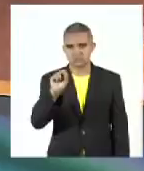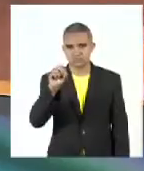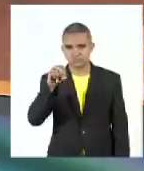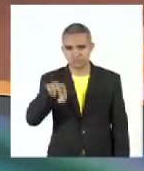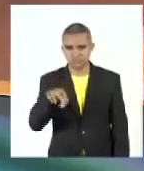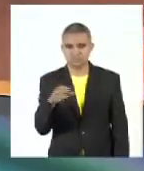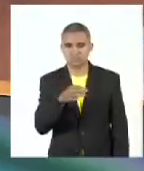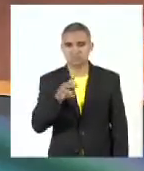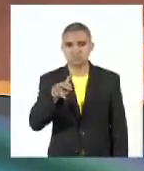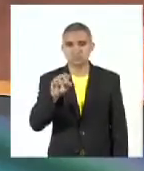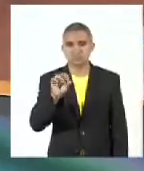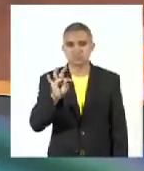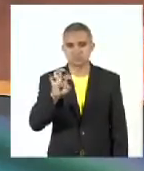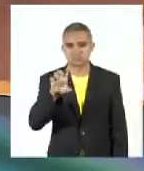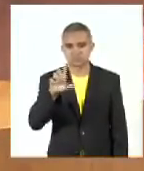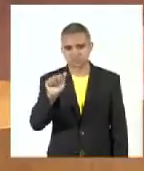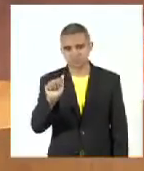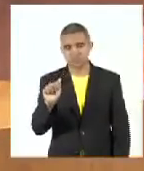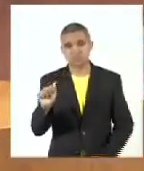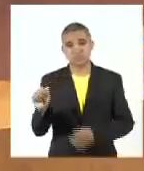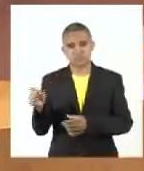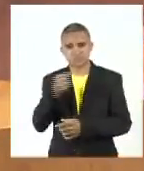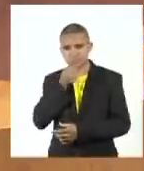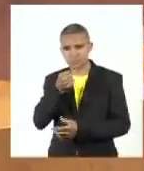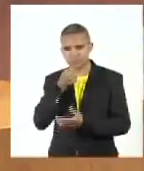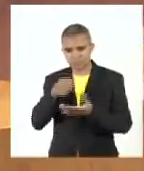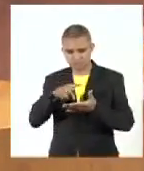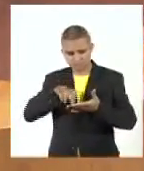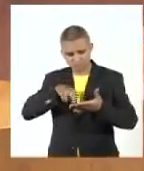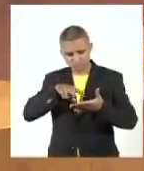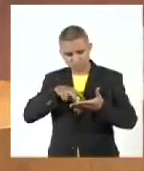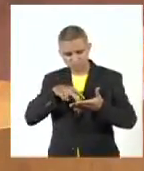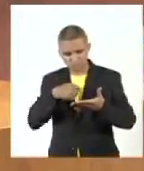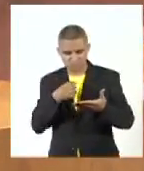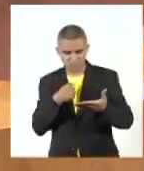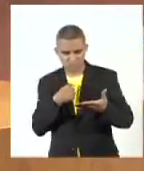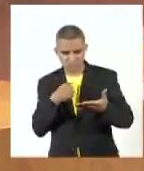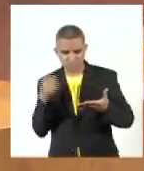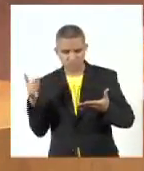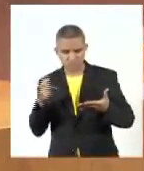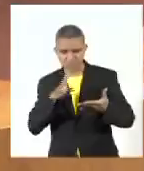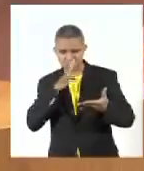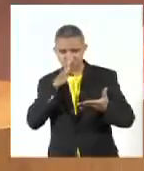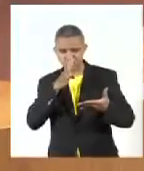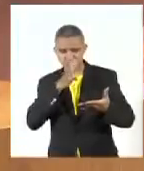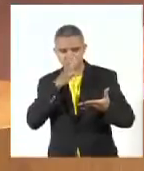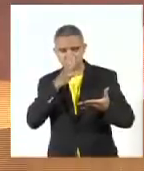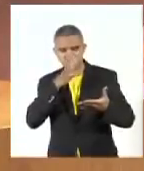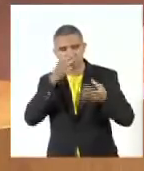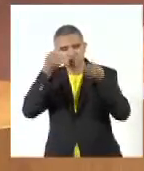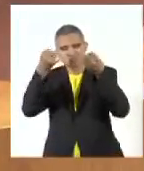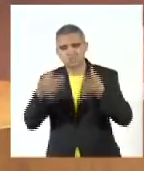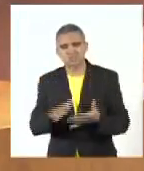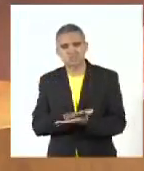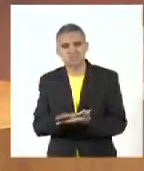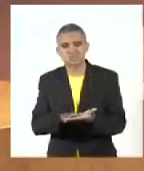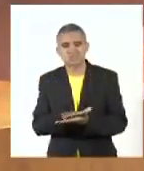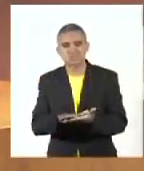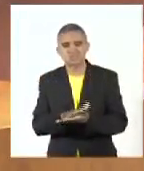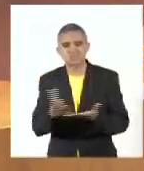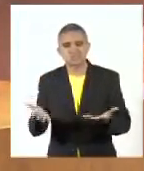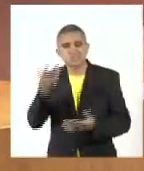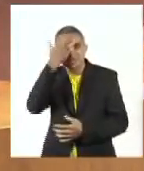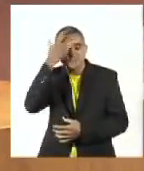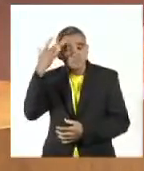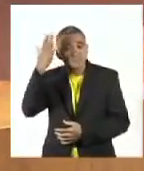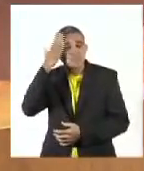Ela não diz absolutamente nada com nada. Todo mundo quer saber o que vai acontecer,